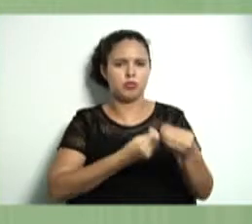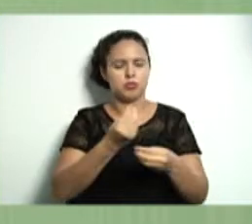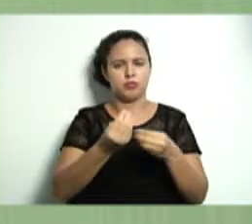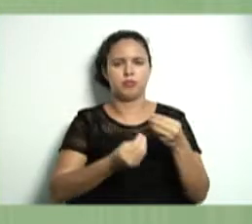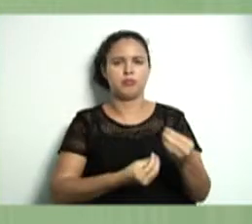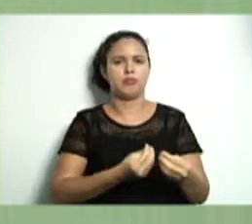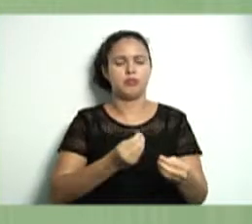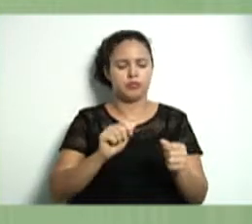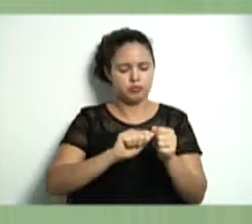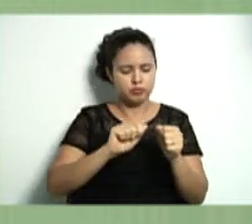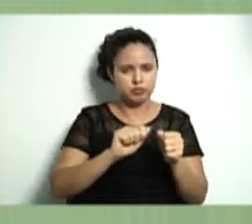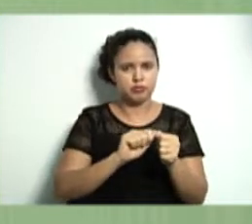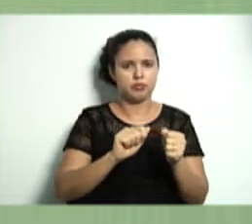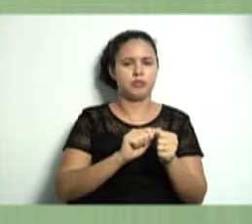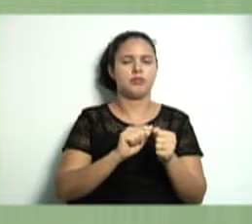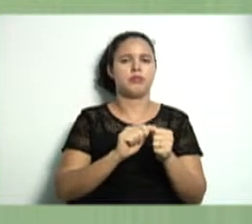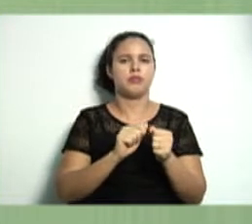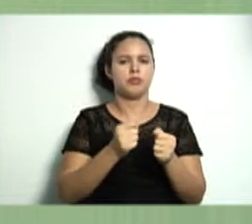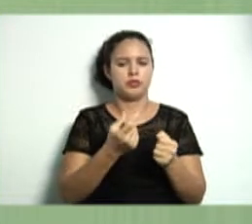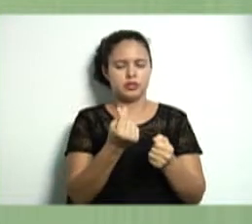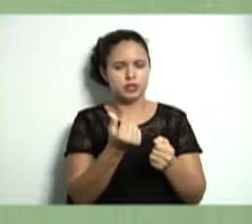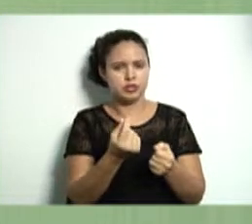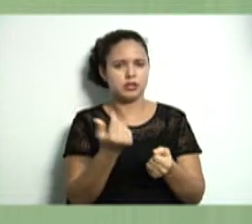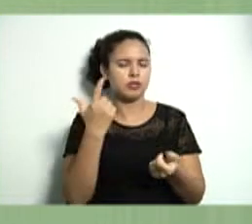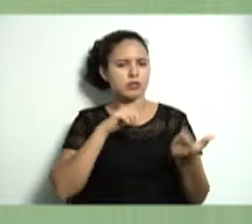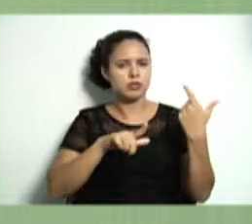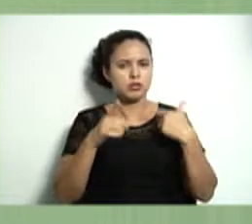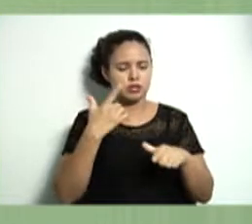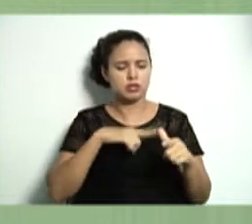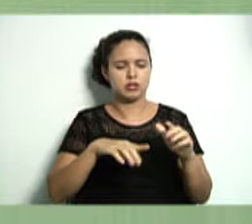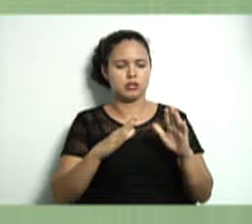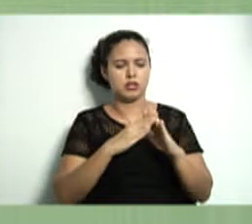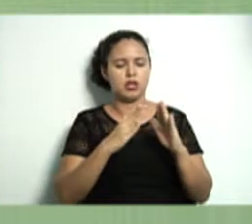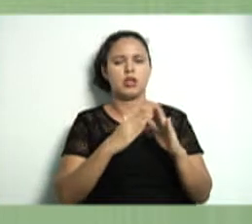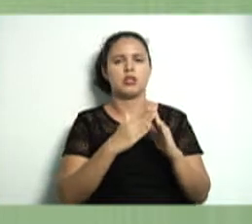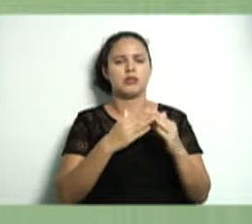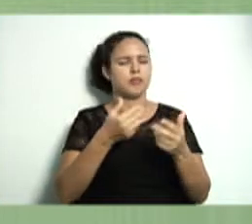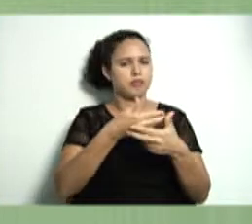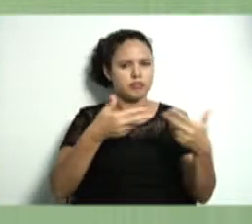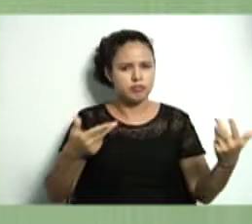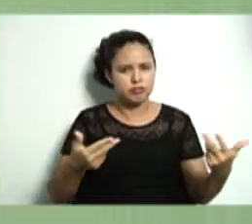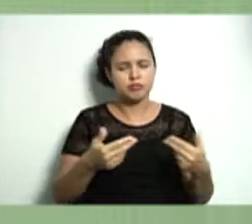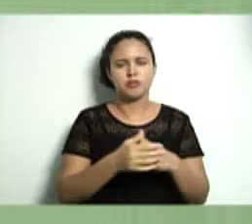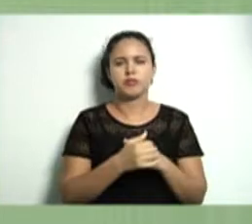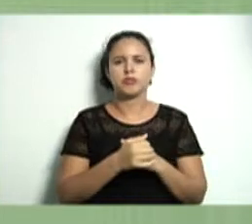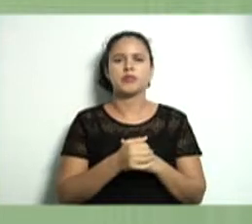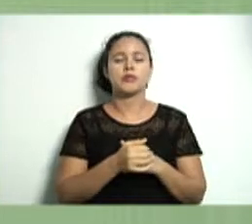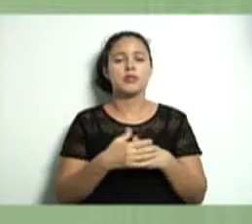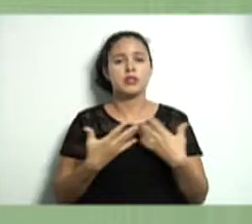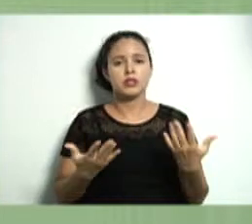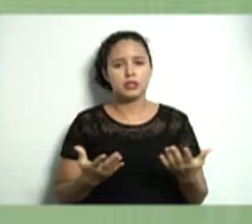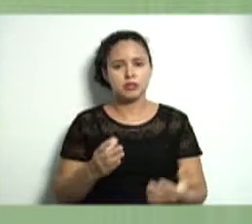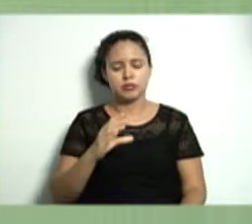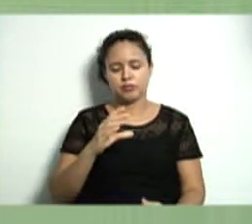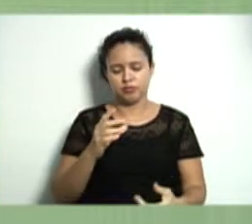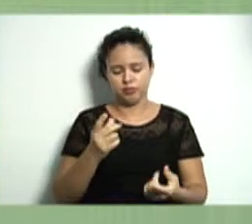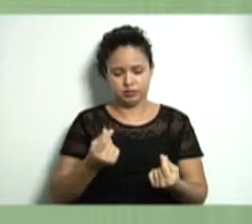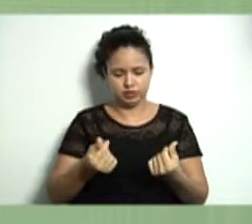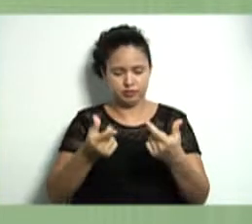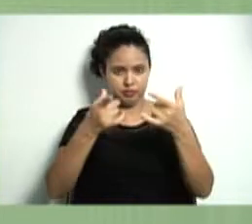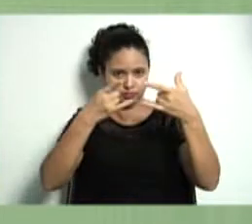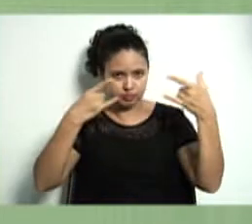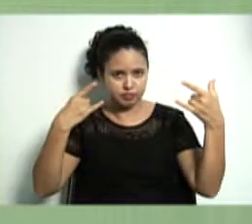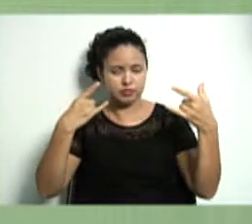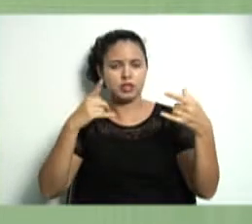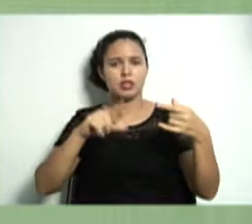riqueza hoje em dia, né? O modo de produção capitalista, ele é o meio